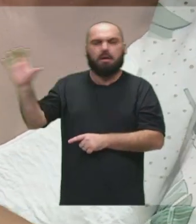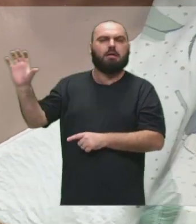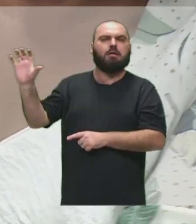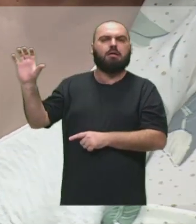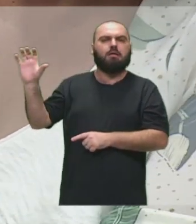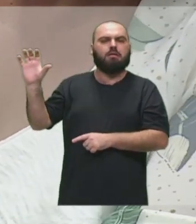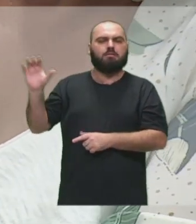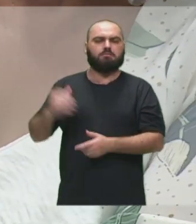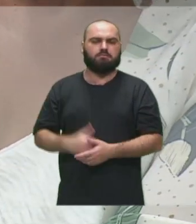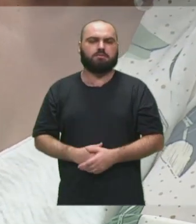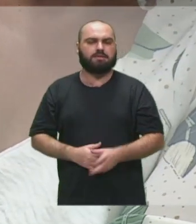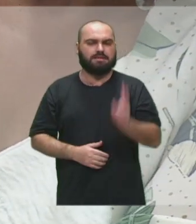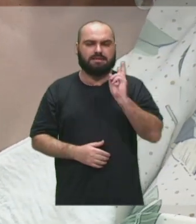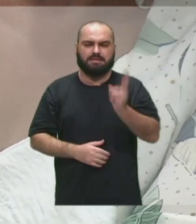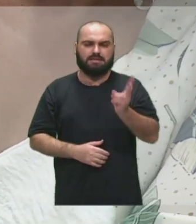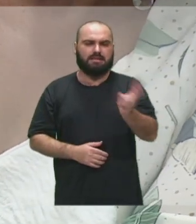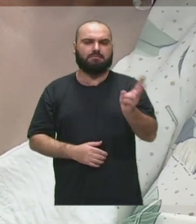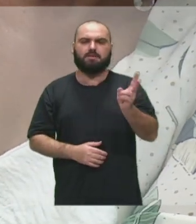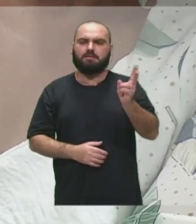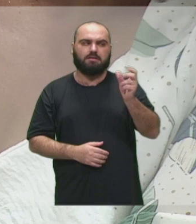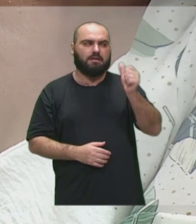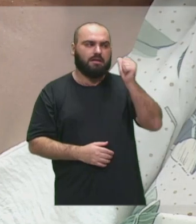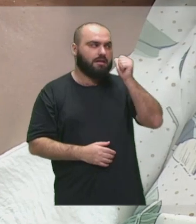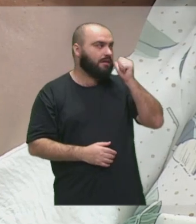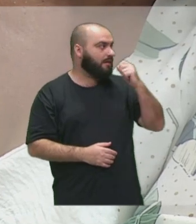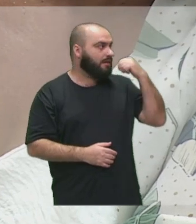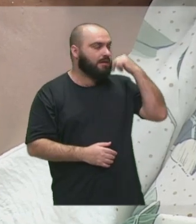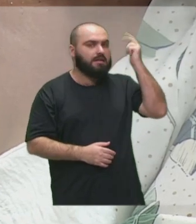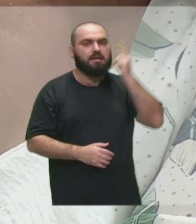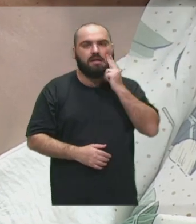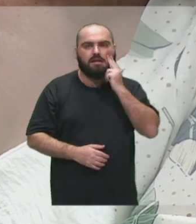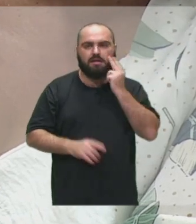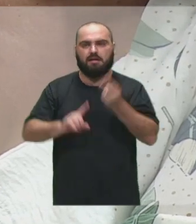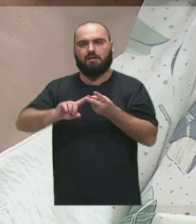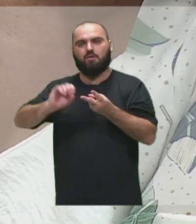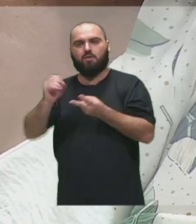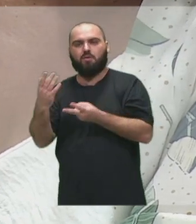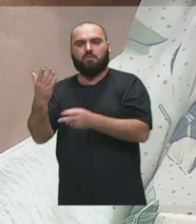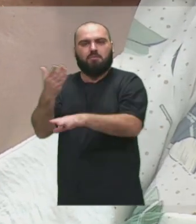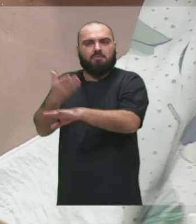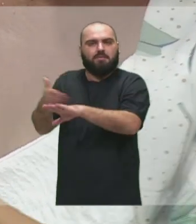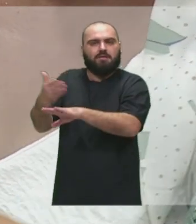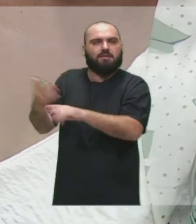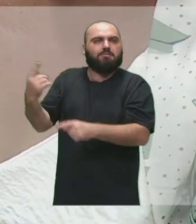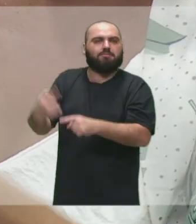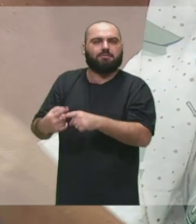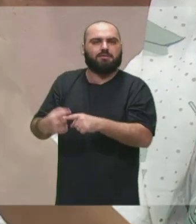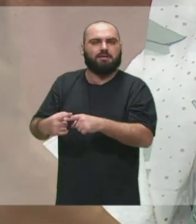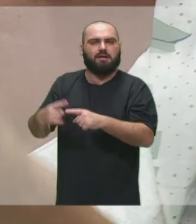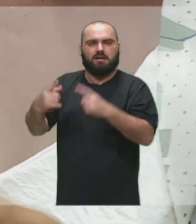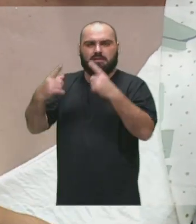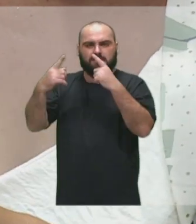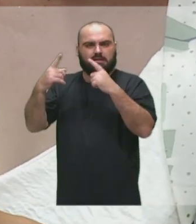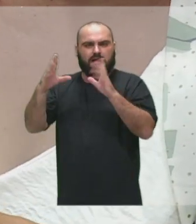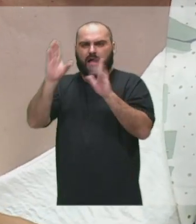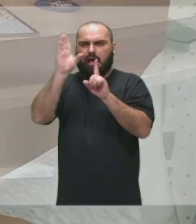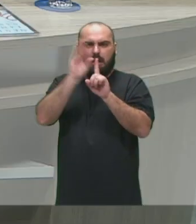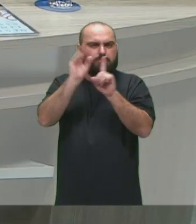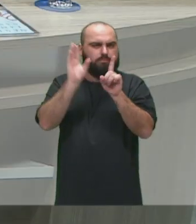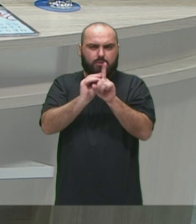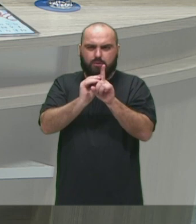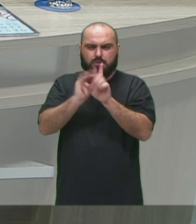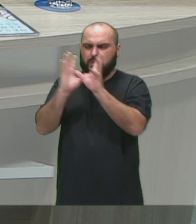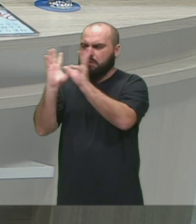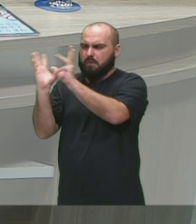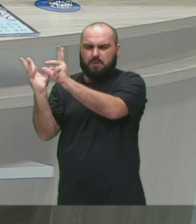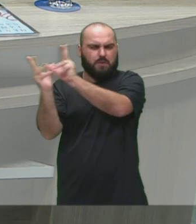nas obras sempre uma negra e uma branca, porque o abuso e a violência está em todas as raças, em todas as classes